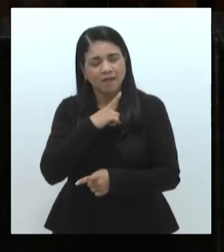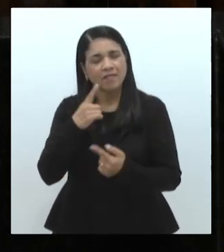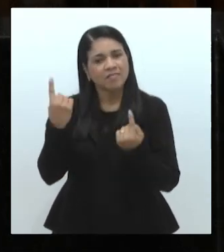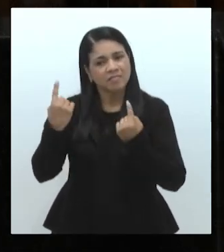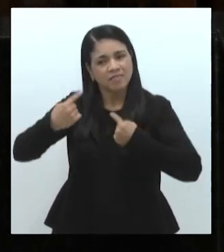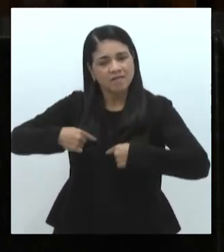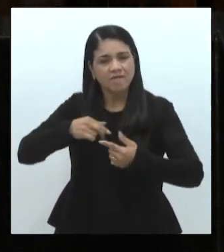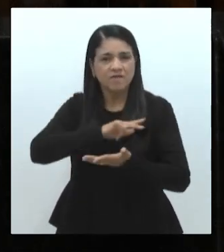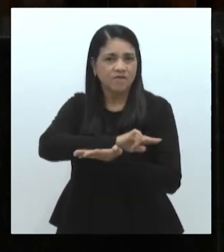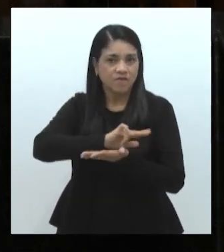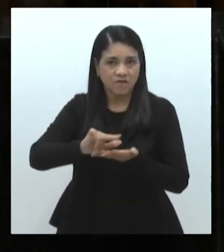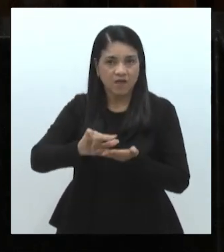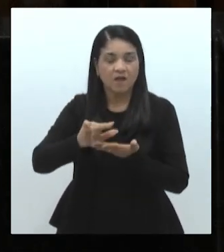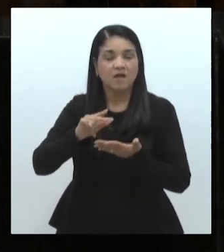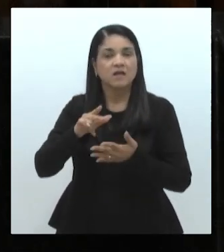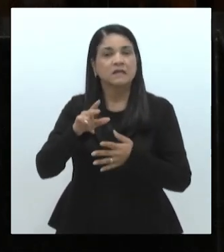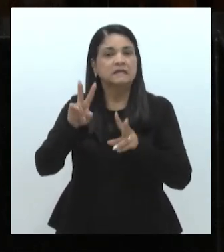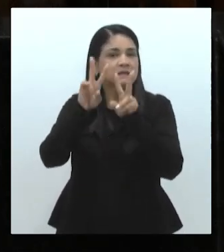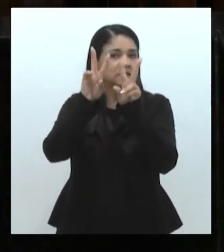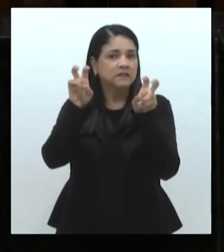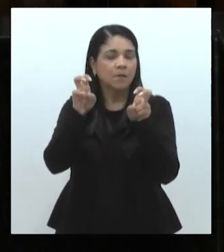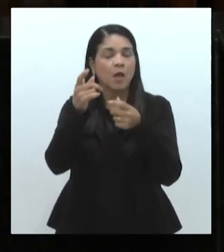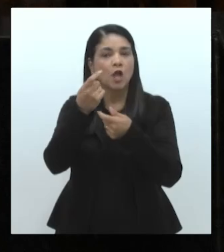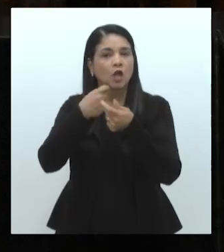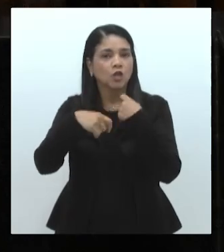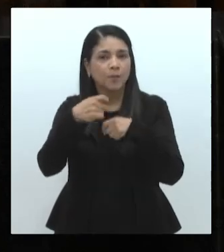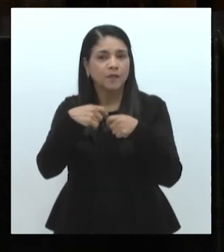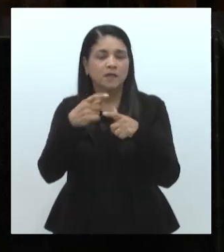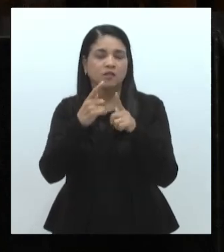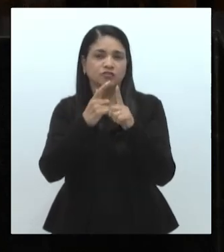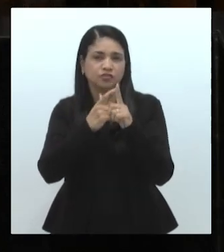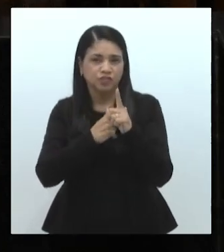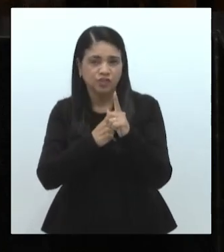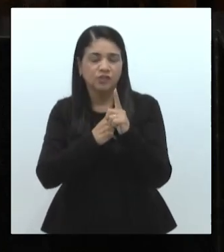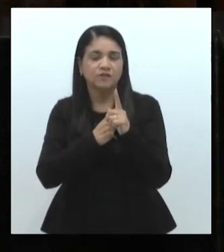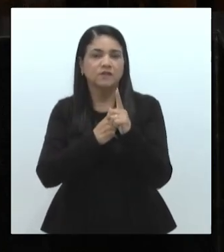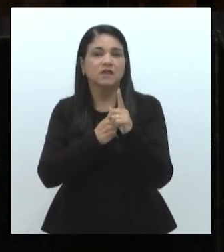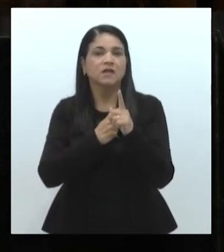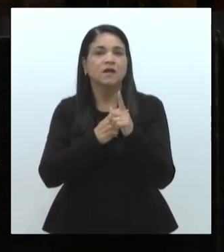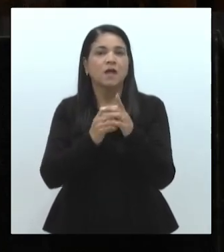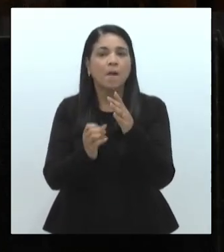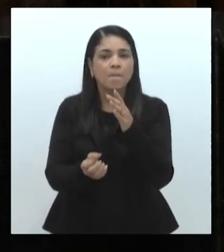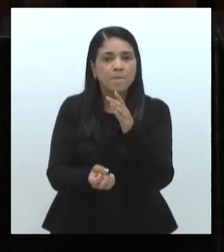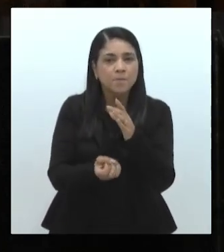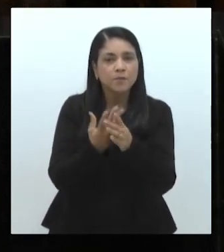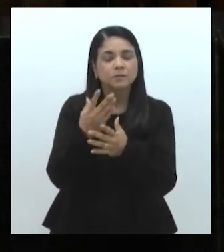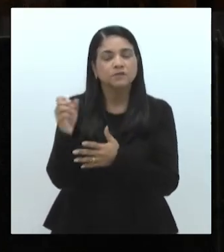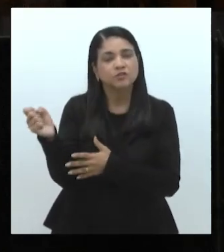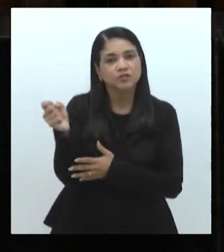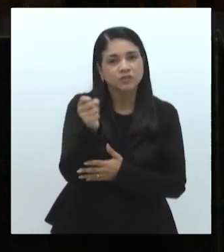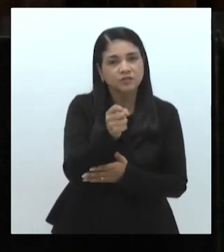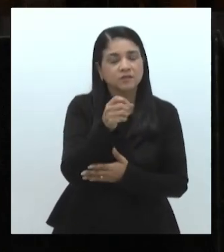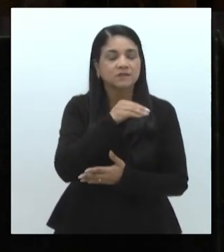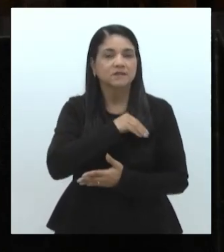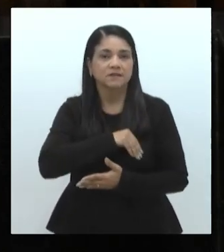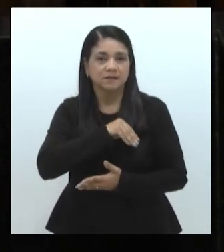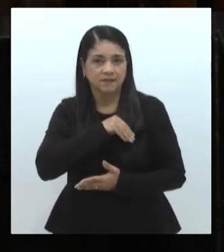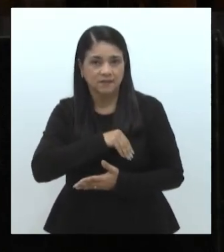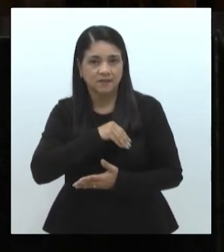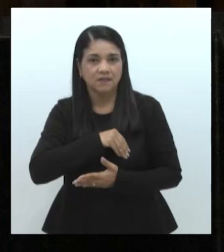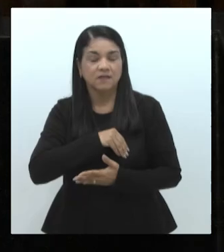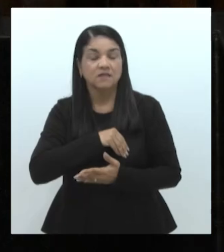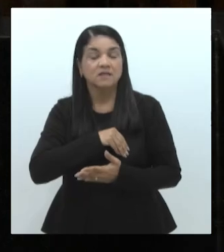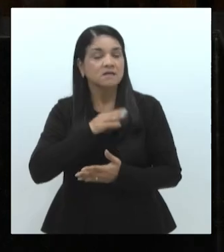desafios, né? No tema da economia, das dívidas, da geração e produção de emprego e renda, principalmente para os